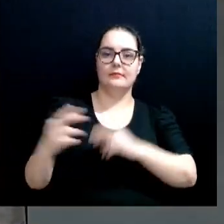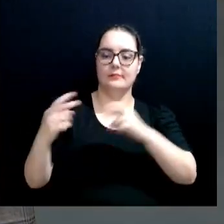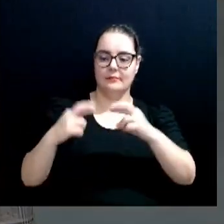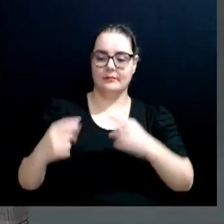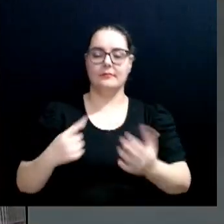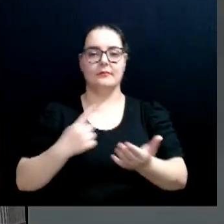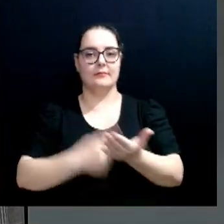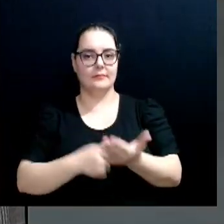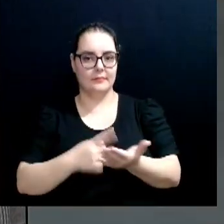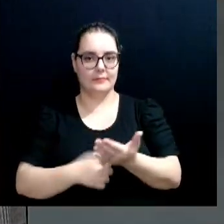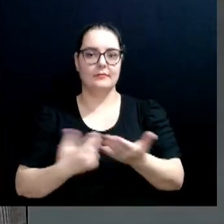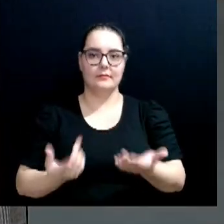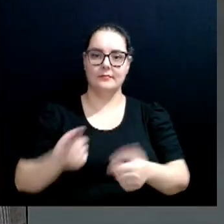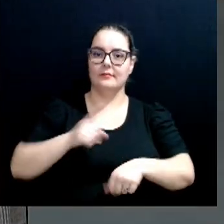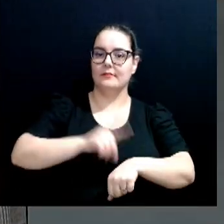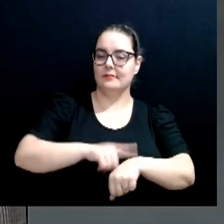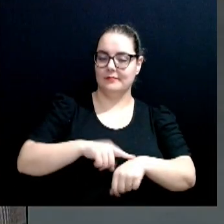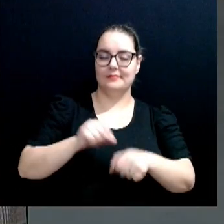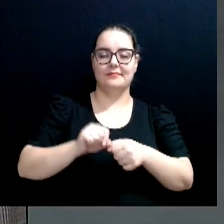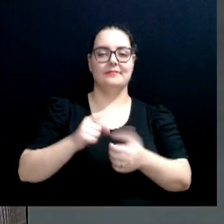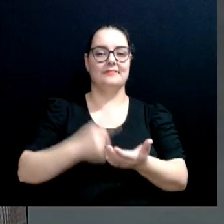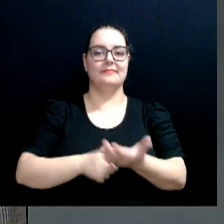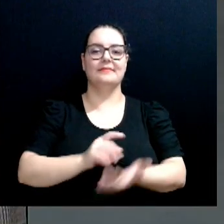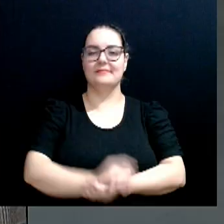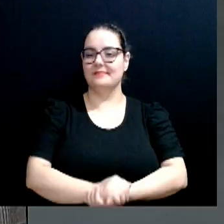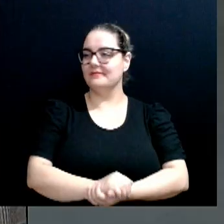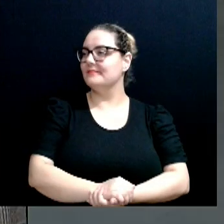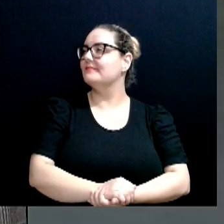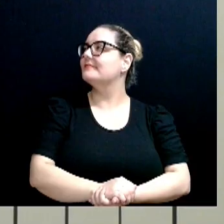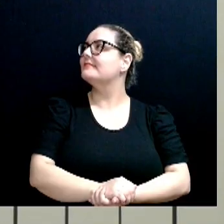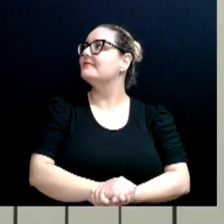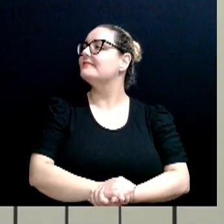data e horário e fazer o agendamento.